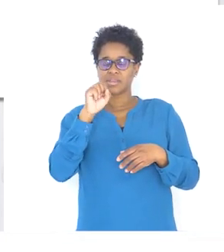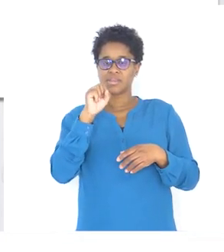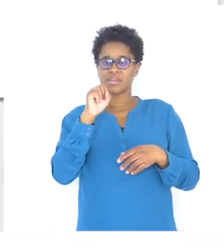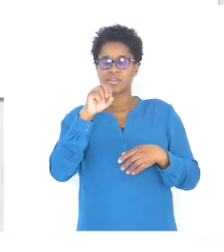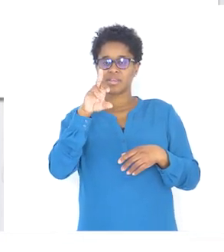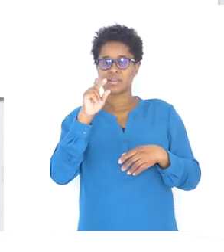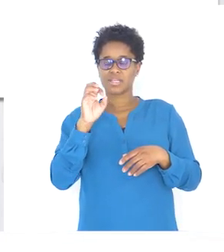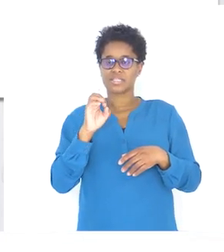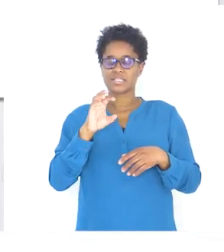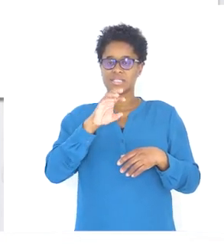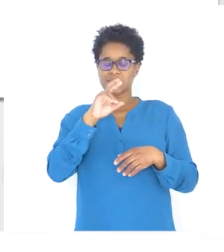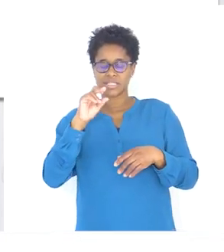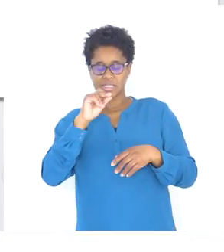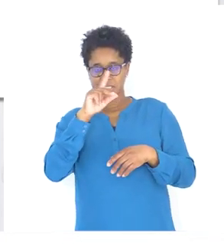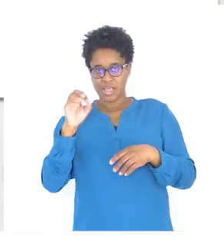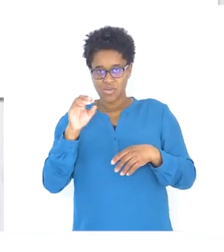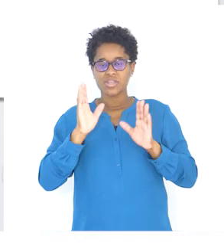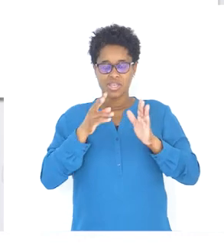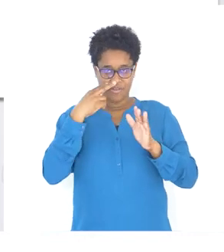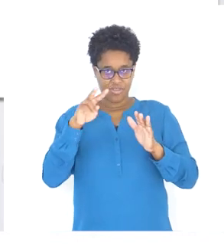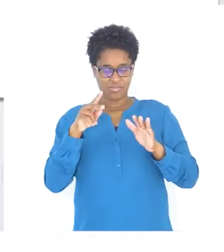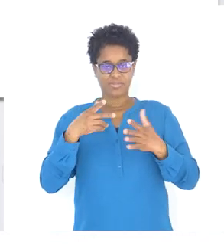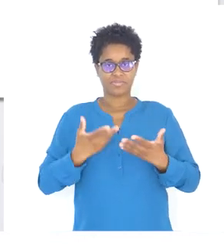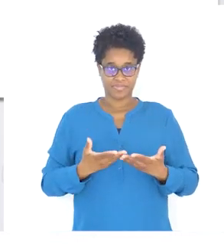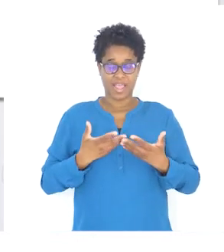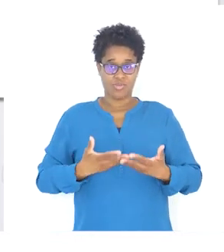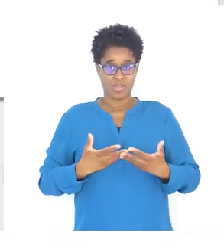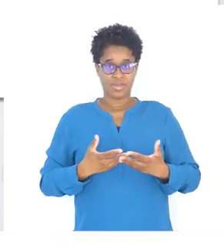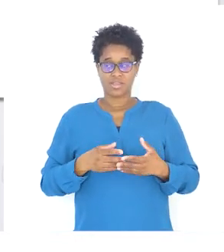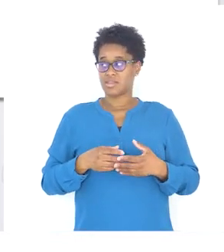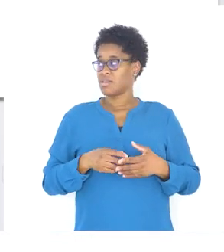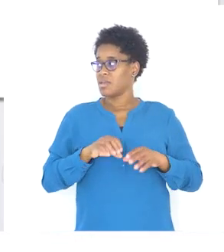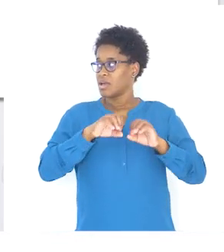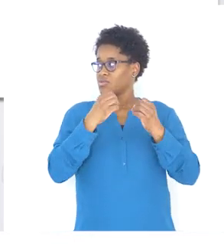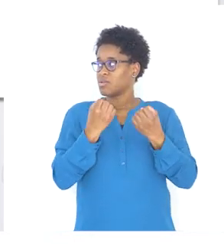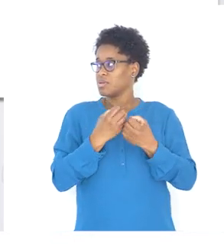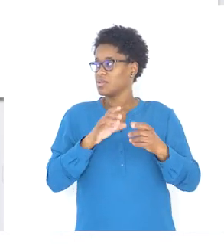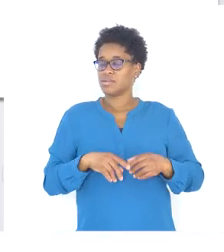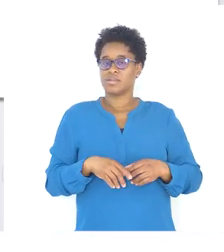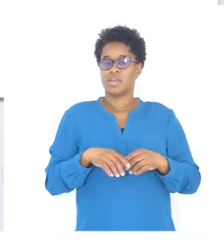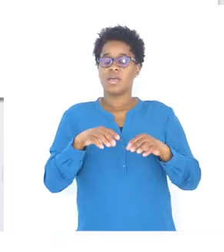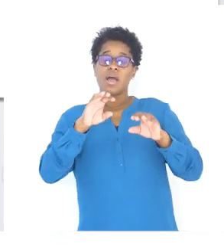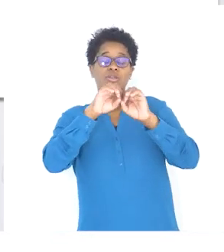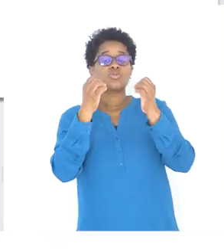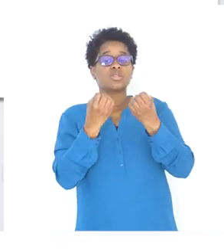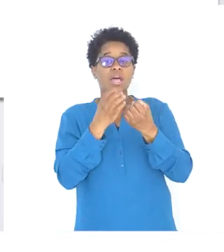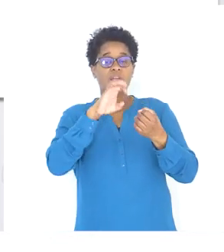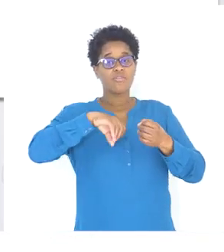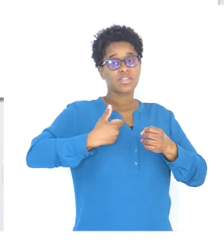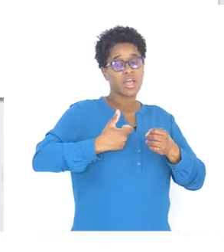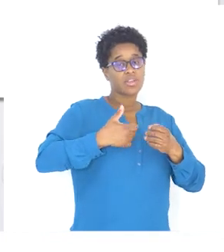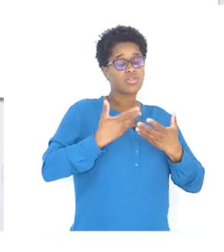mesmo. Atualmente, a sociedade cabo-verdiana começa a ser também de,